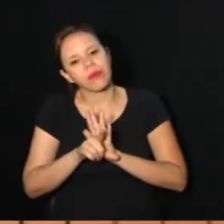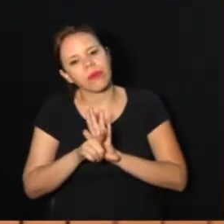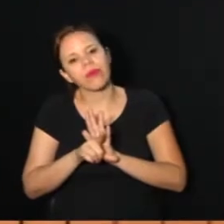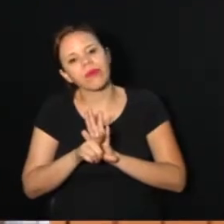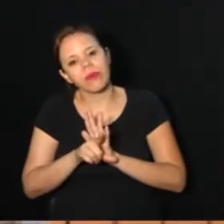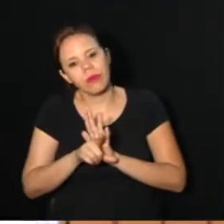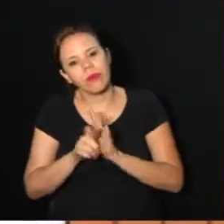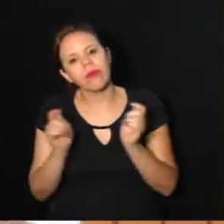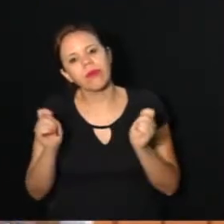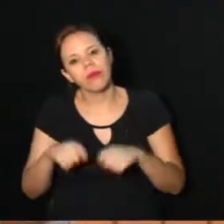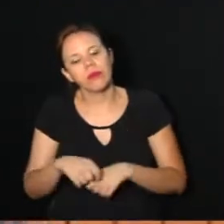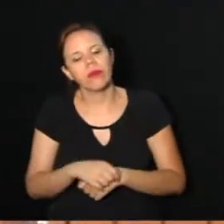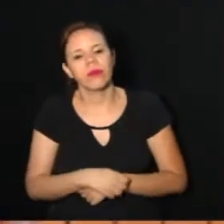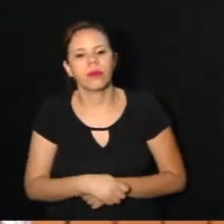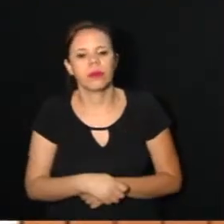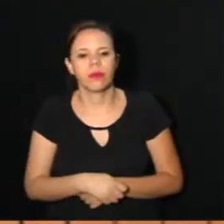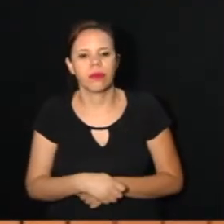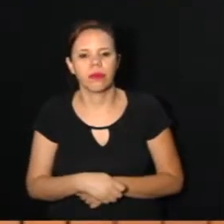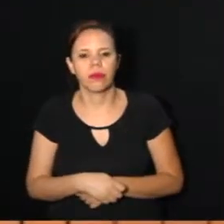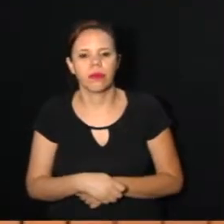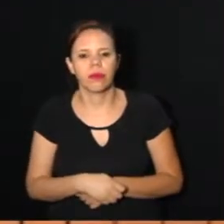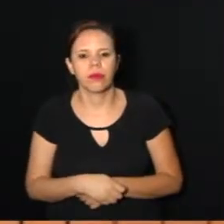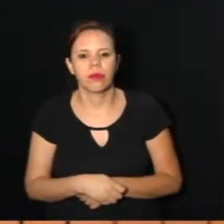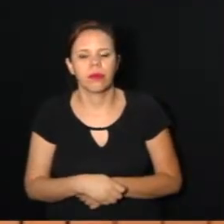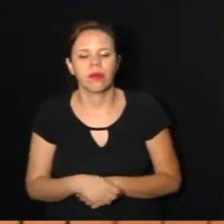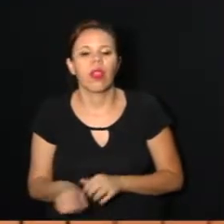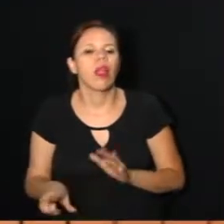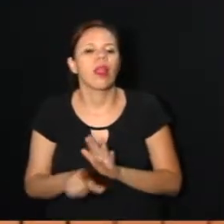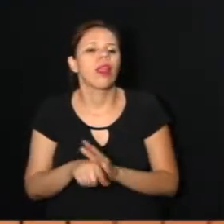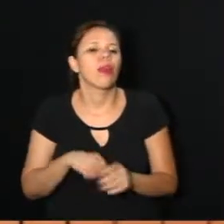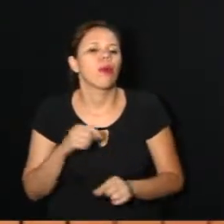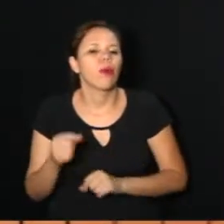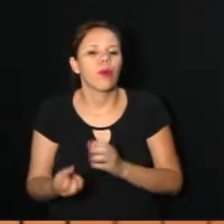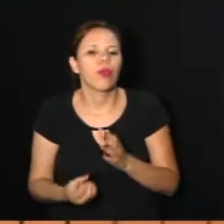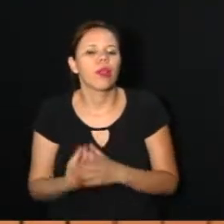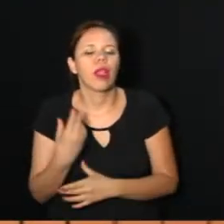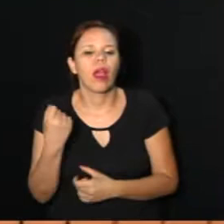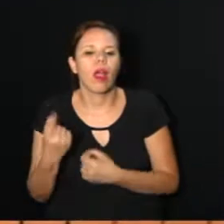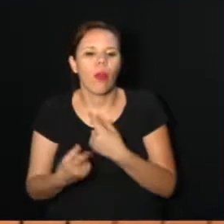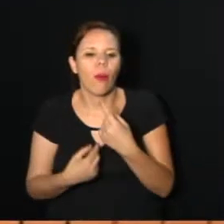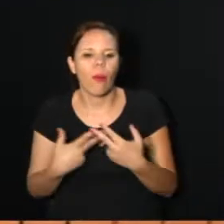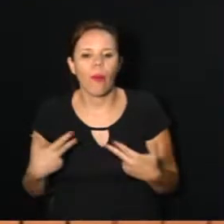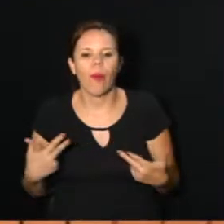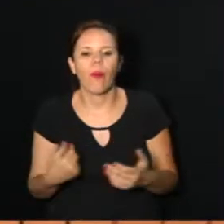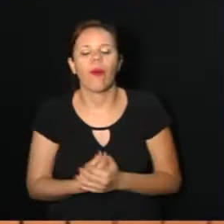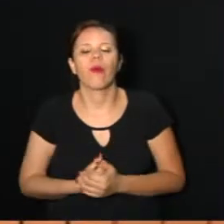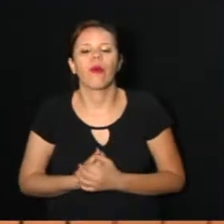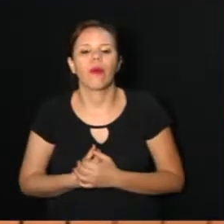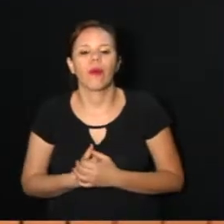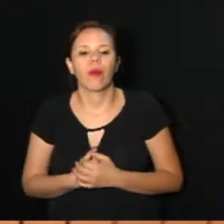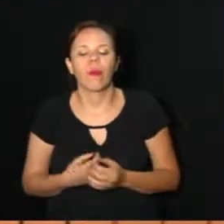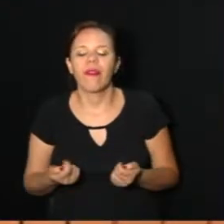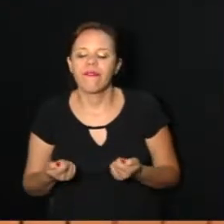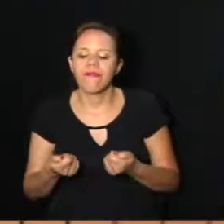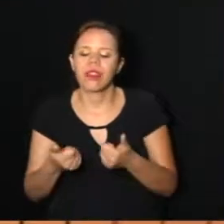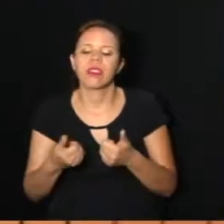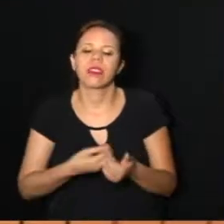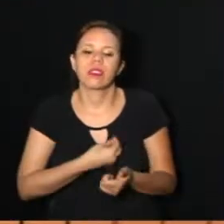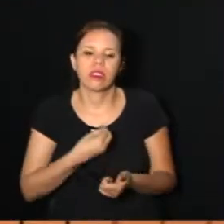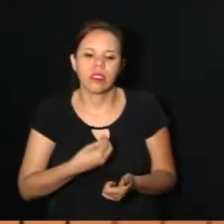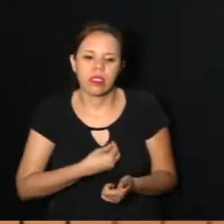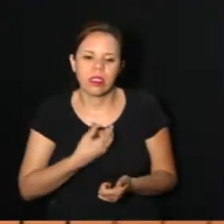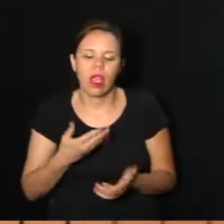nessa contramão dessa morosidade, essa lei vem no sentido de criar algumas situações para facilitar a vida